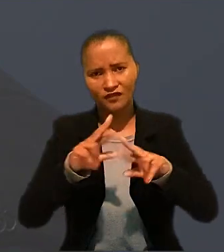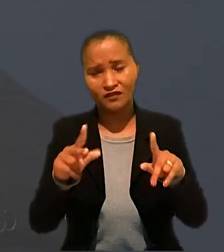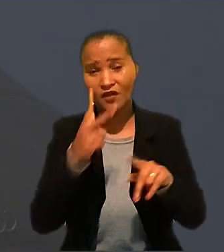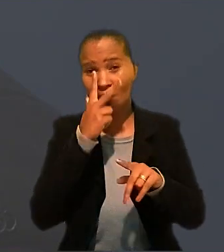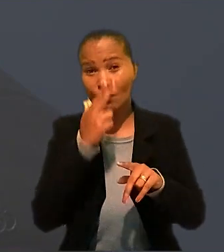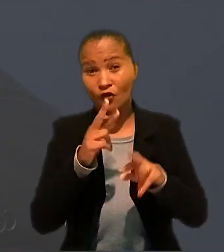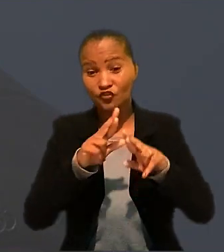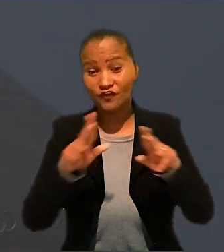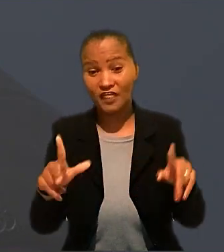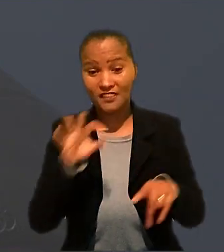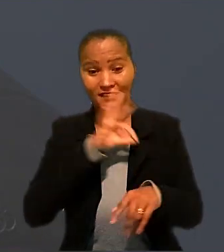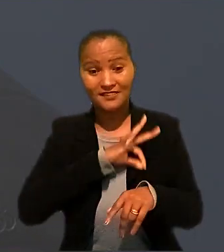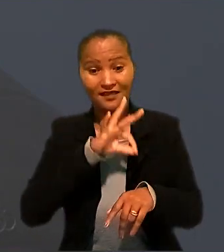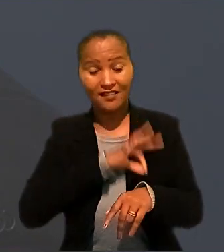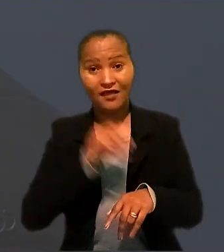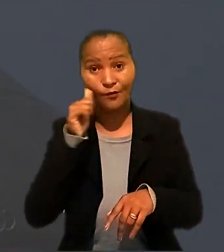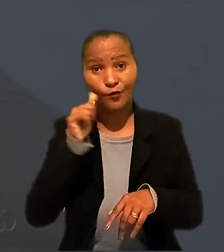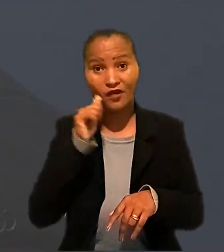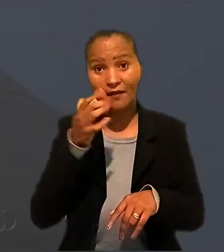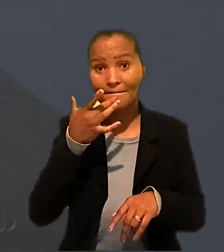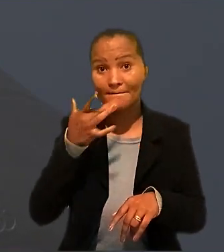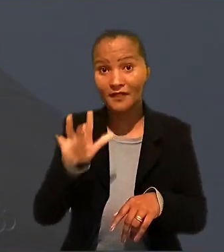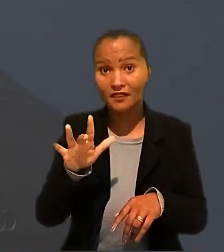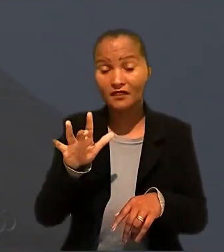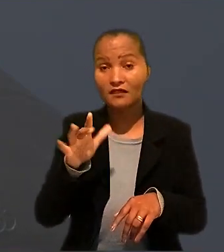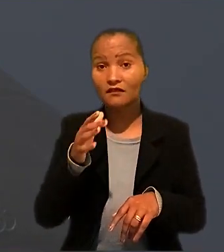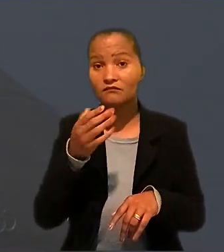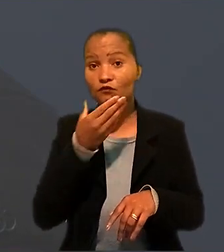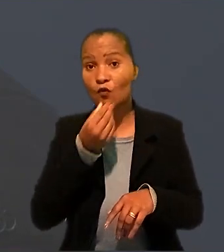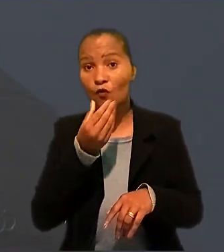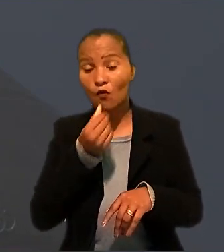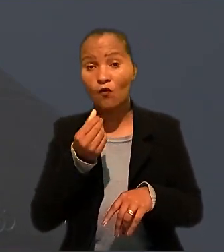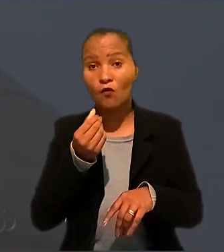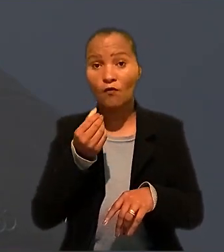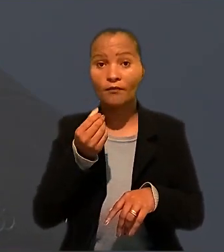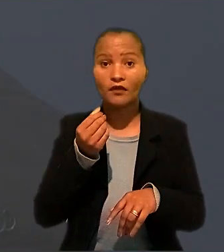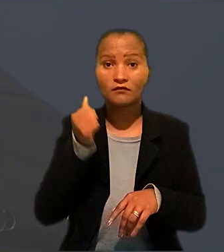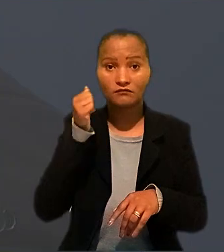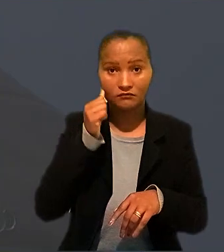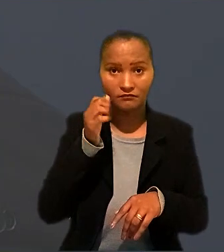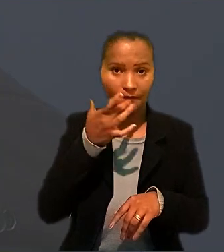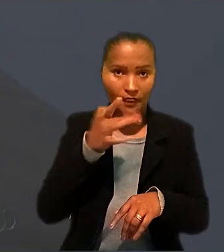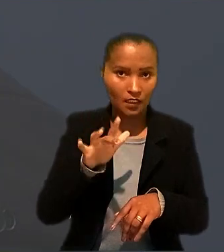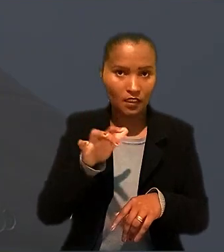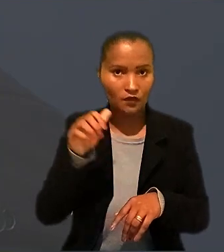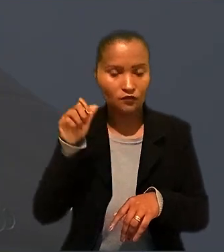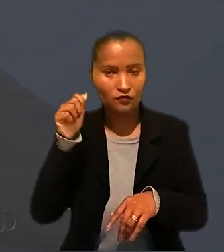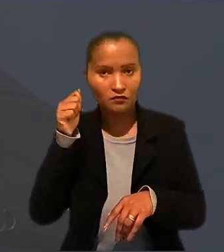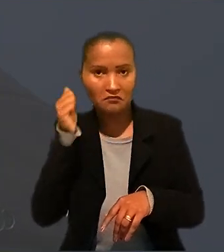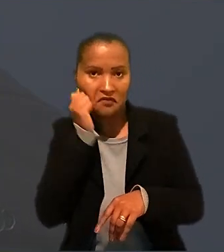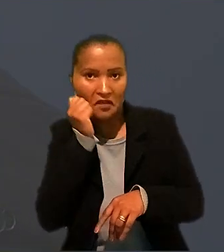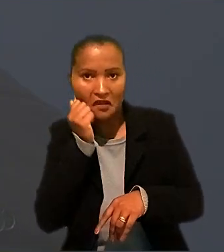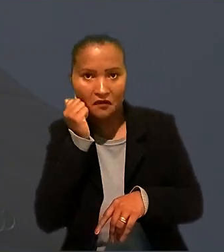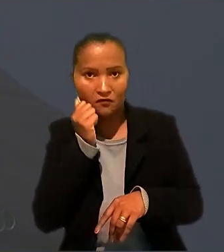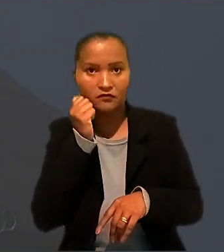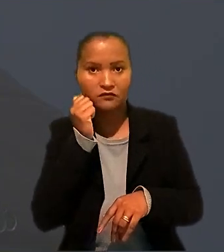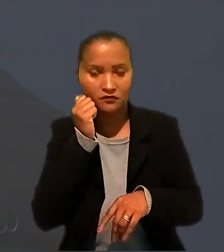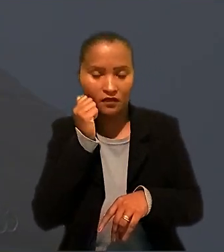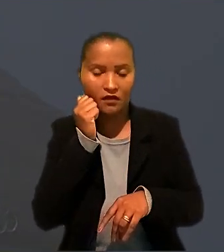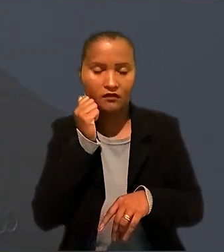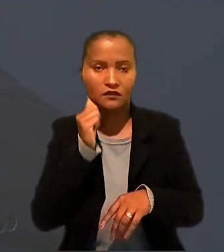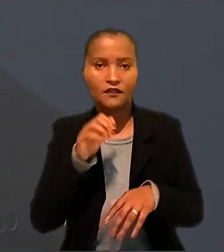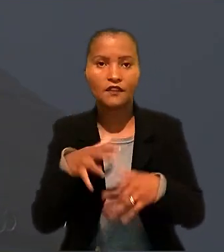superadas, como a diferença de salários entre brancos e negros, entre homens e mulheres brancas e mulheres